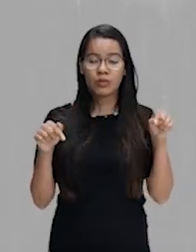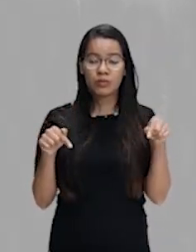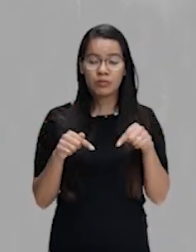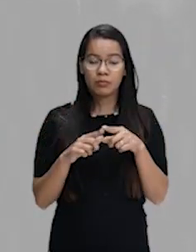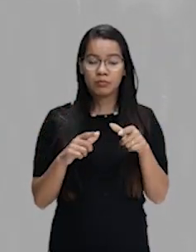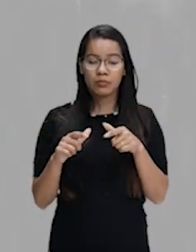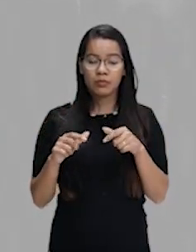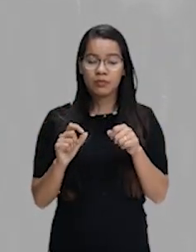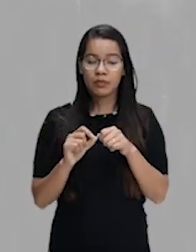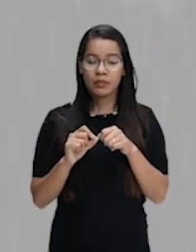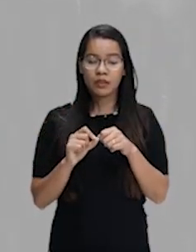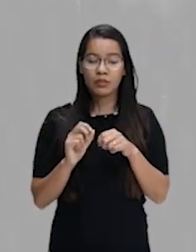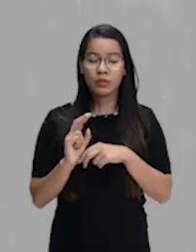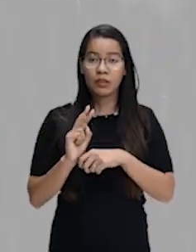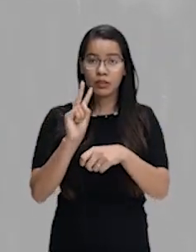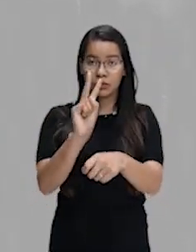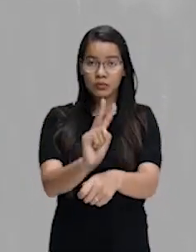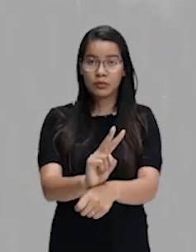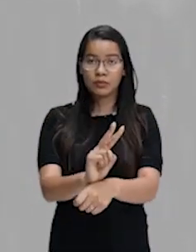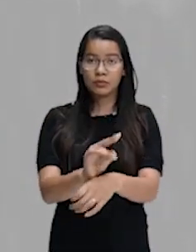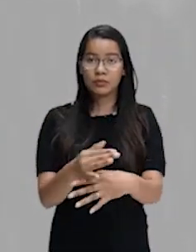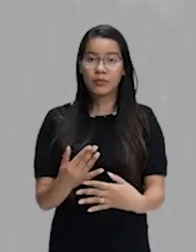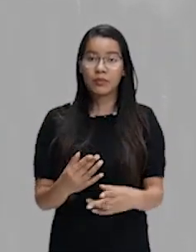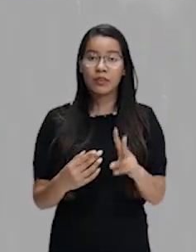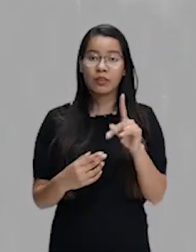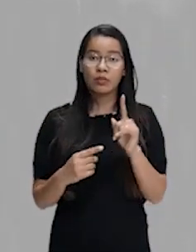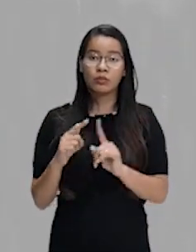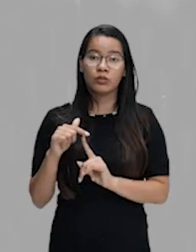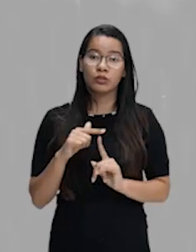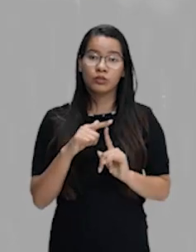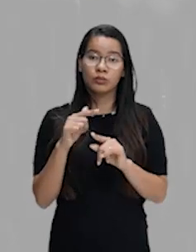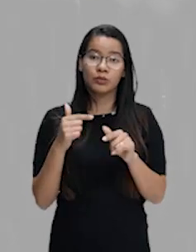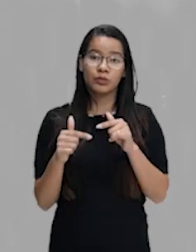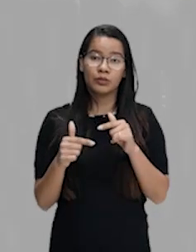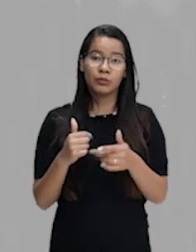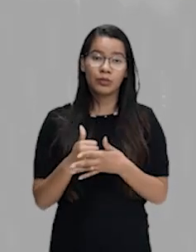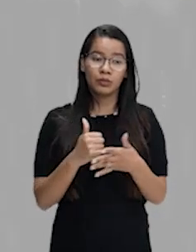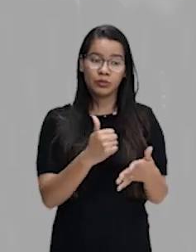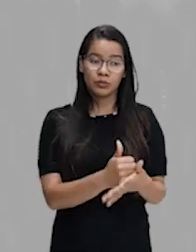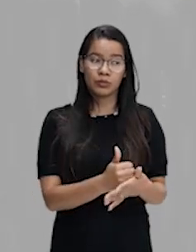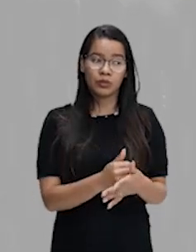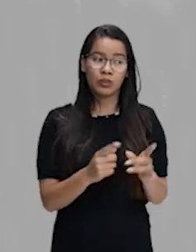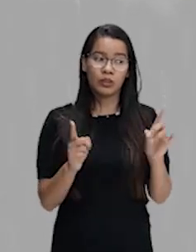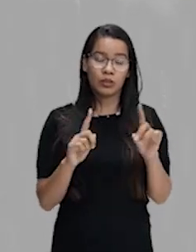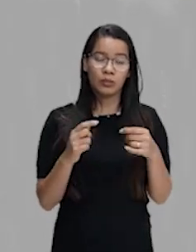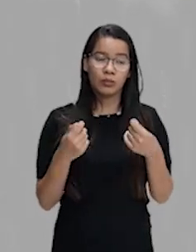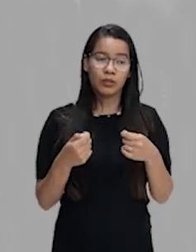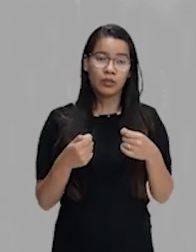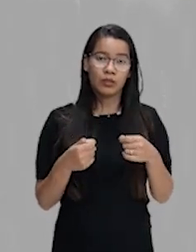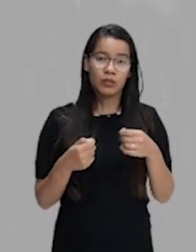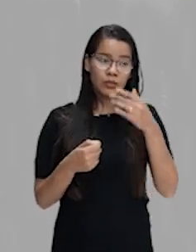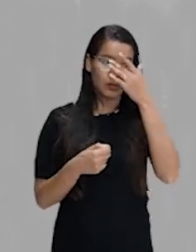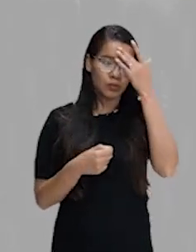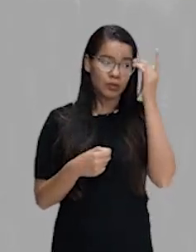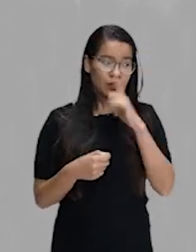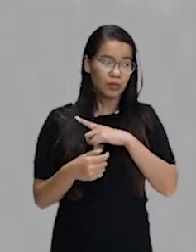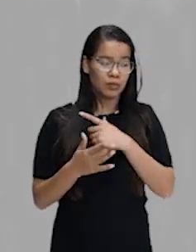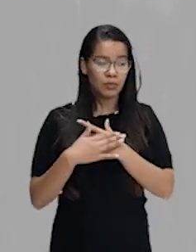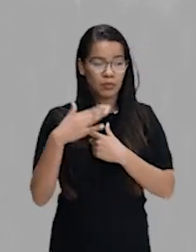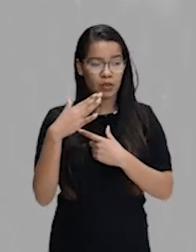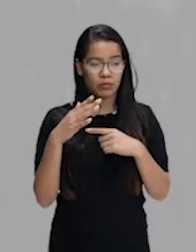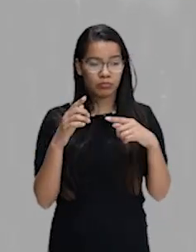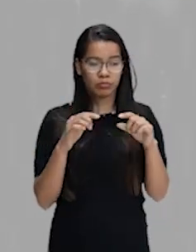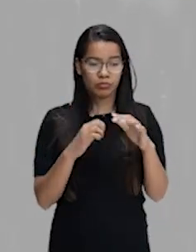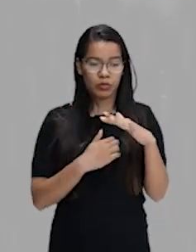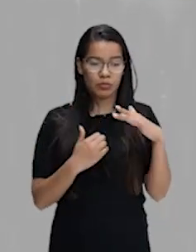para fazer o atendimento ali, entendeu? É um tipo de trabalho colaborativo e que nem precisa o cara ter mais um escritório